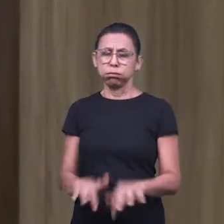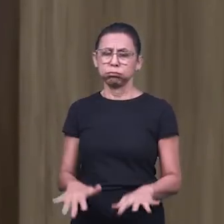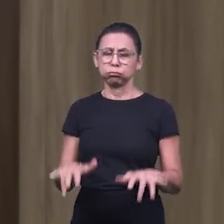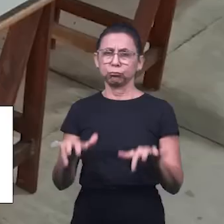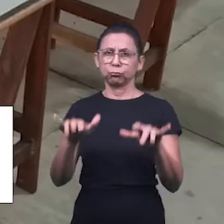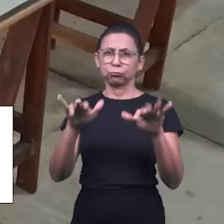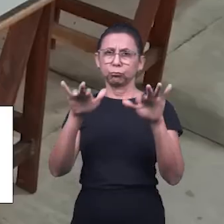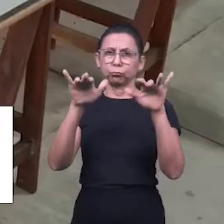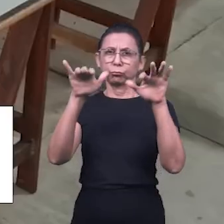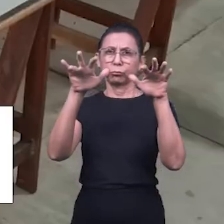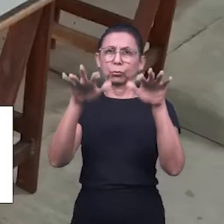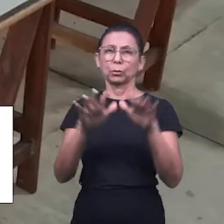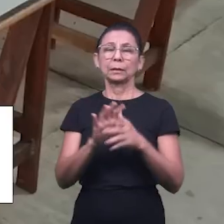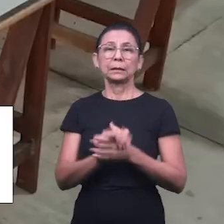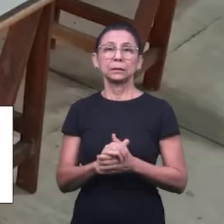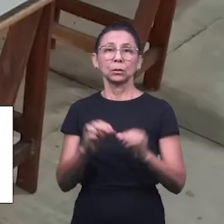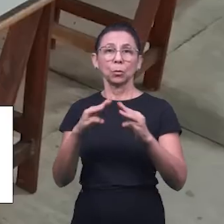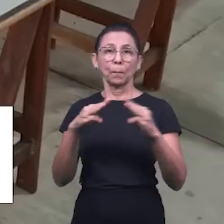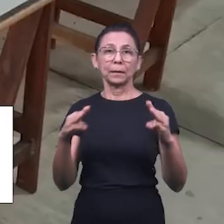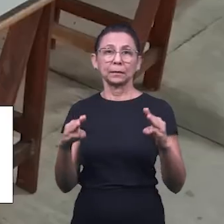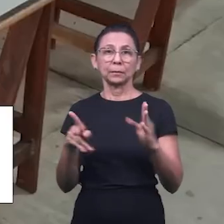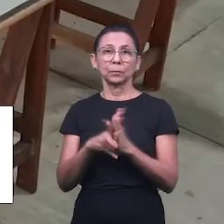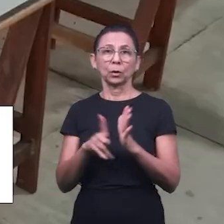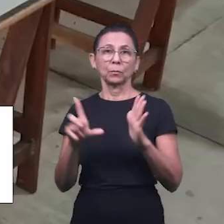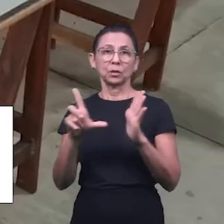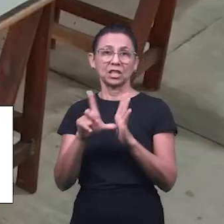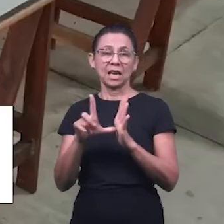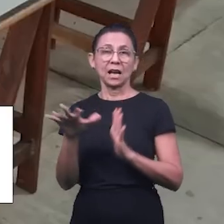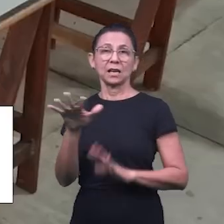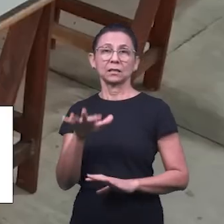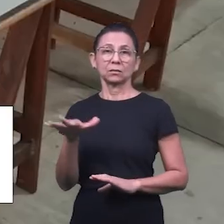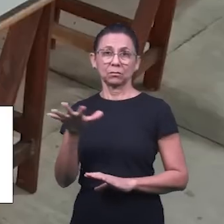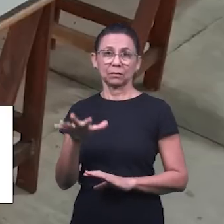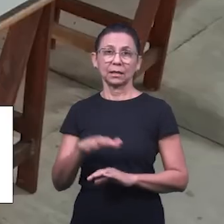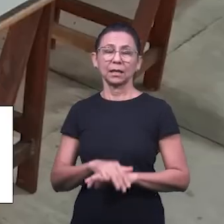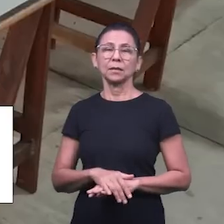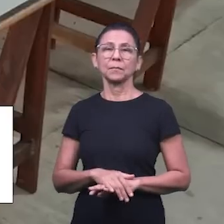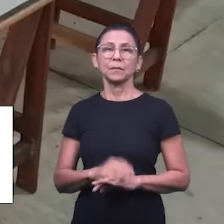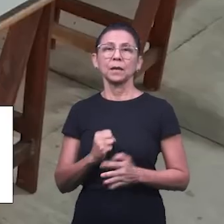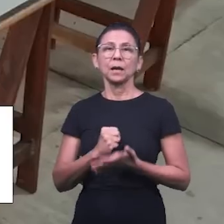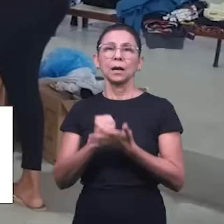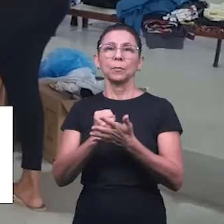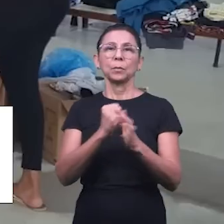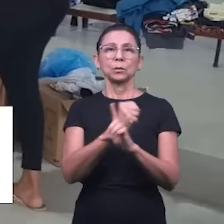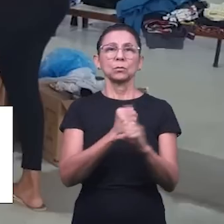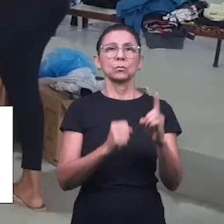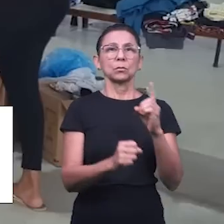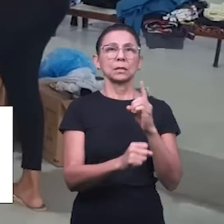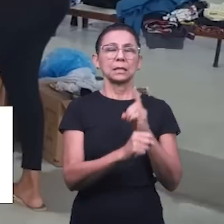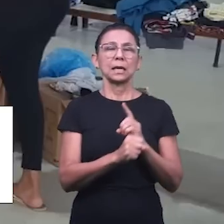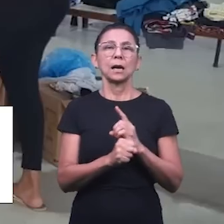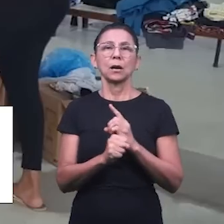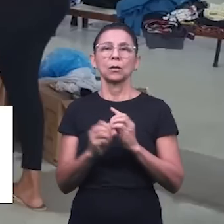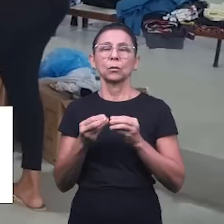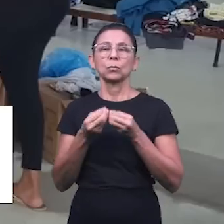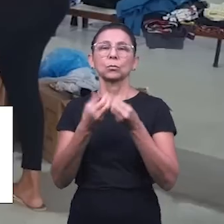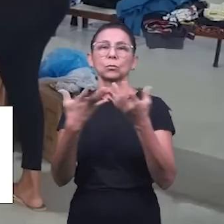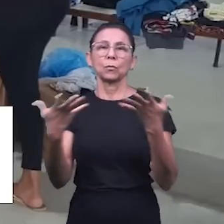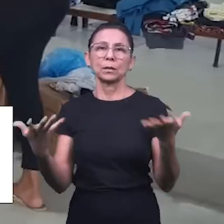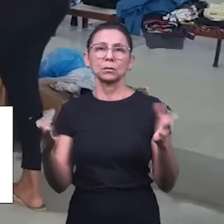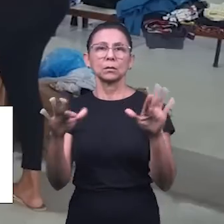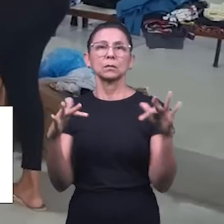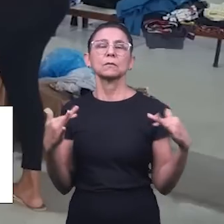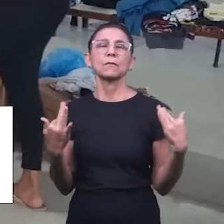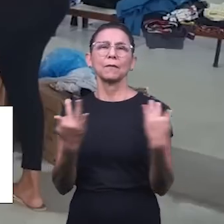Manaim de Linhares tem sido utilizado pela Secretaria de Assistência Social da Prefeitura como centro de recebimento de doações para